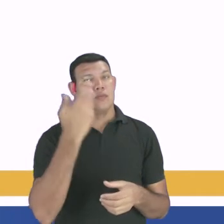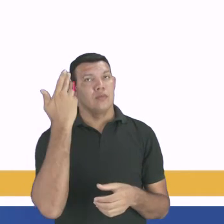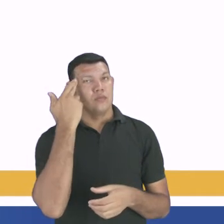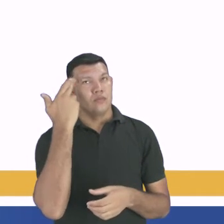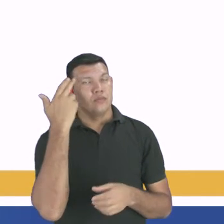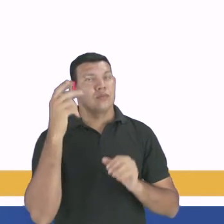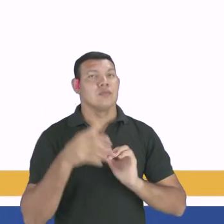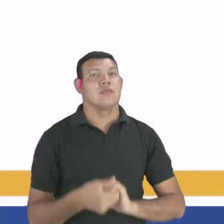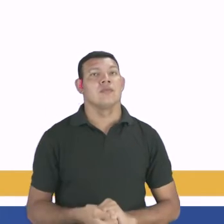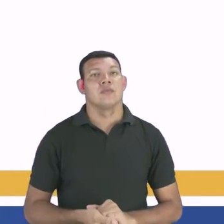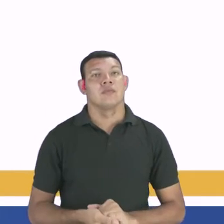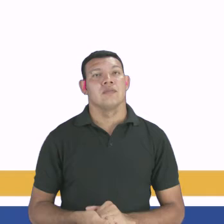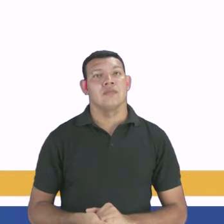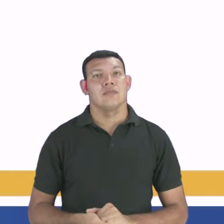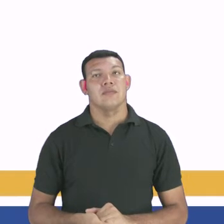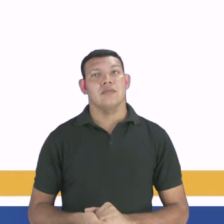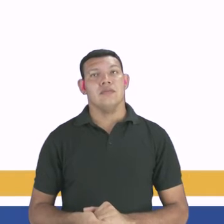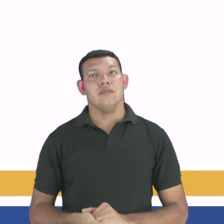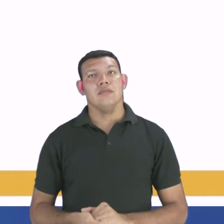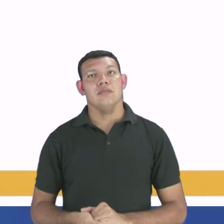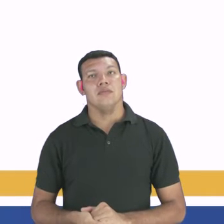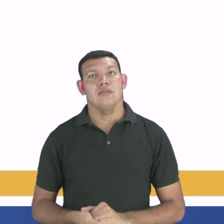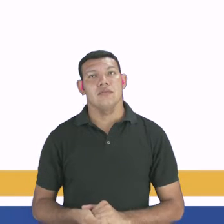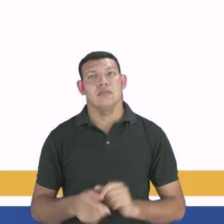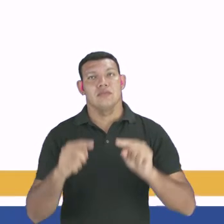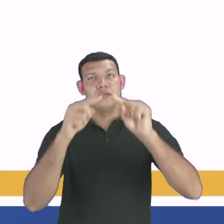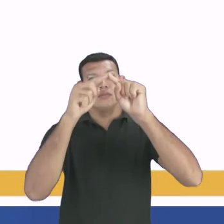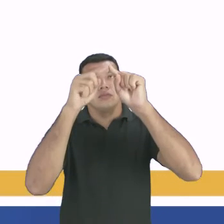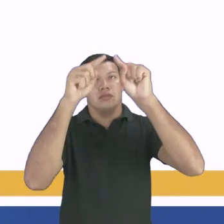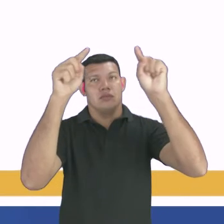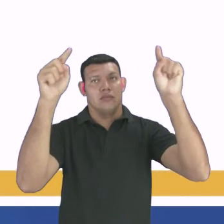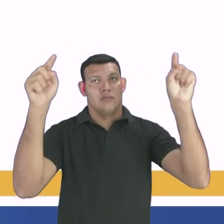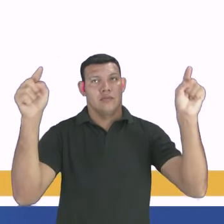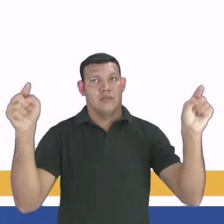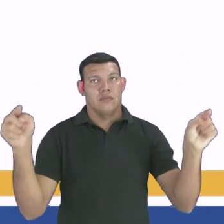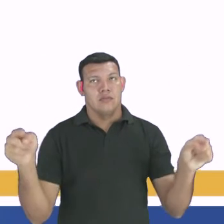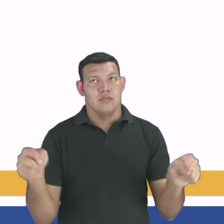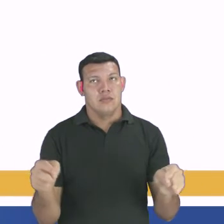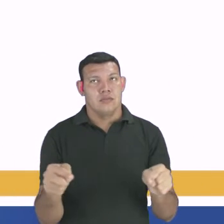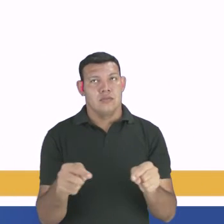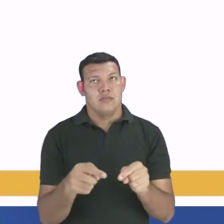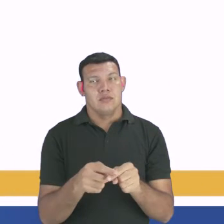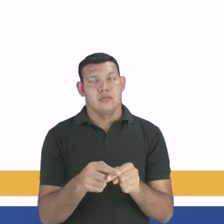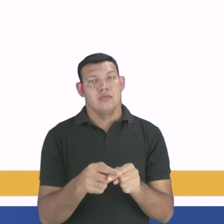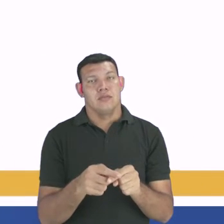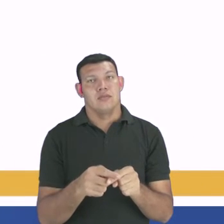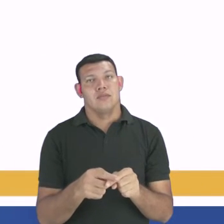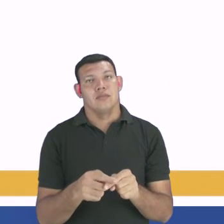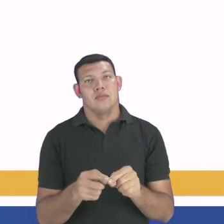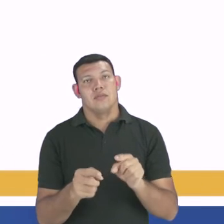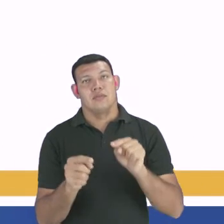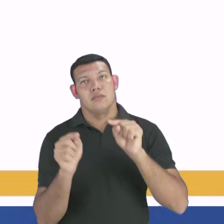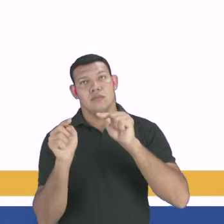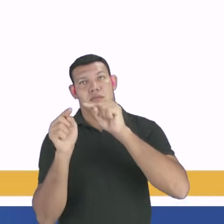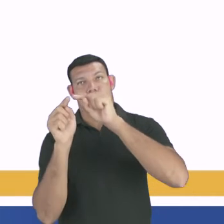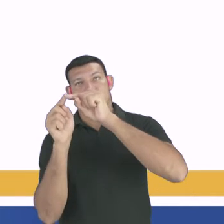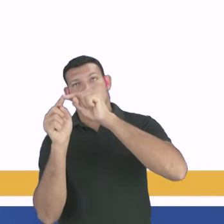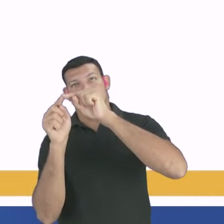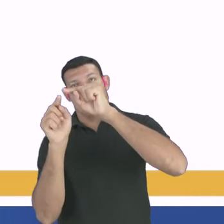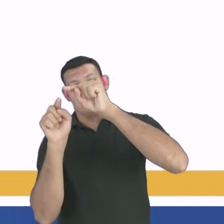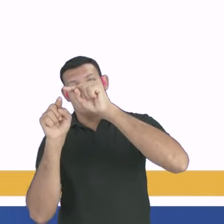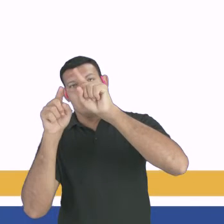do ar até o seu um nós temos o ângulo Oi tudo bem